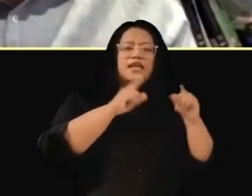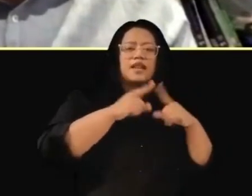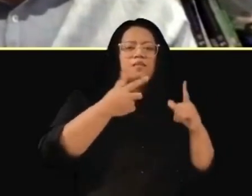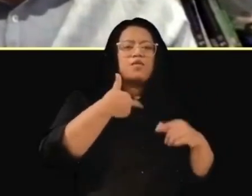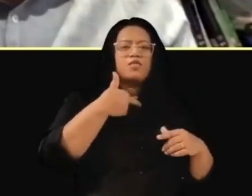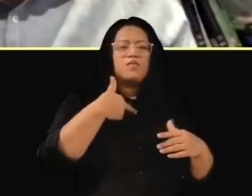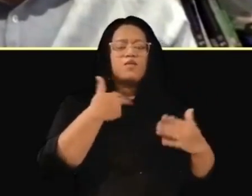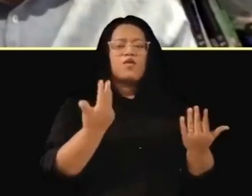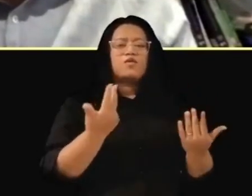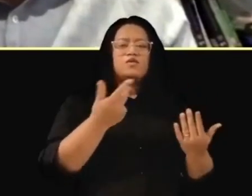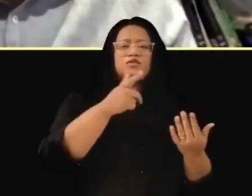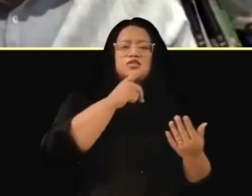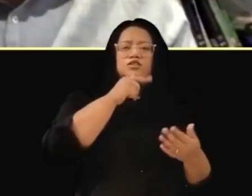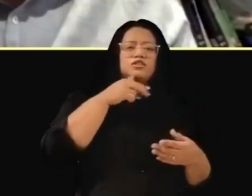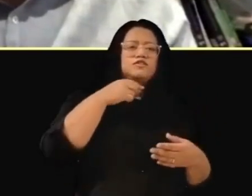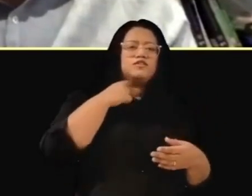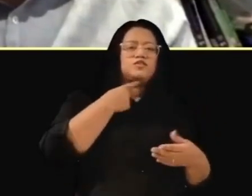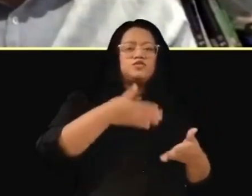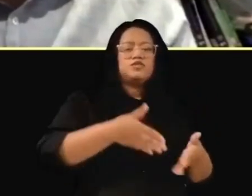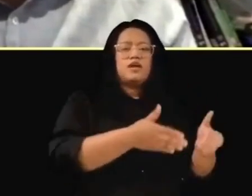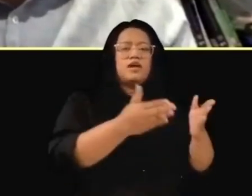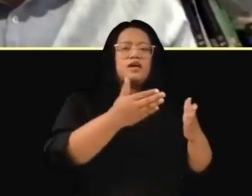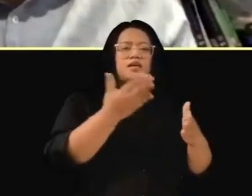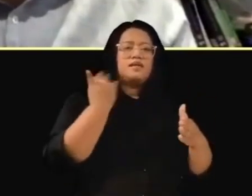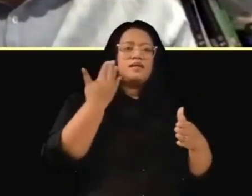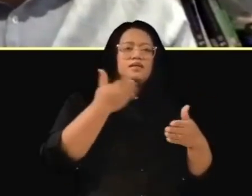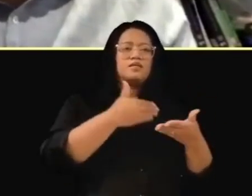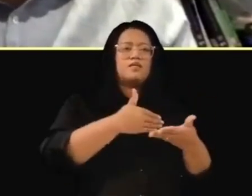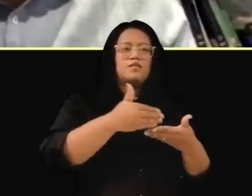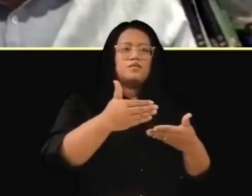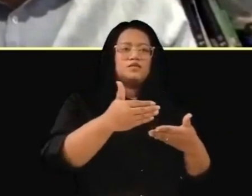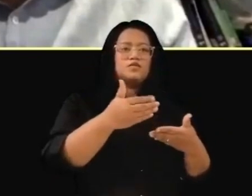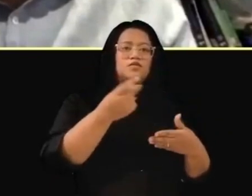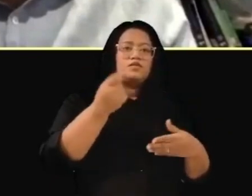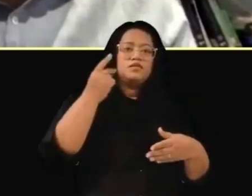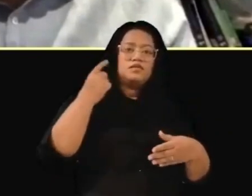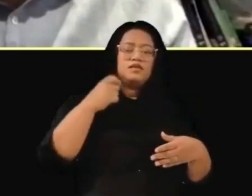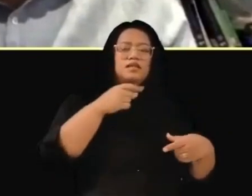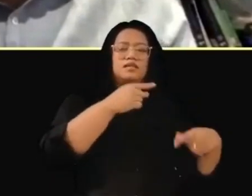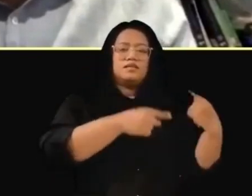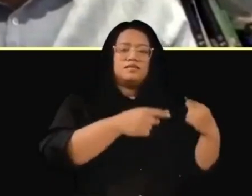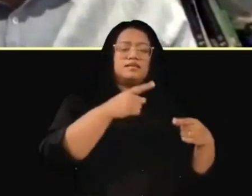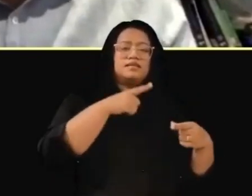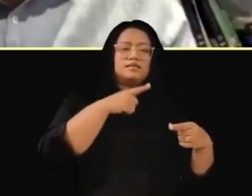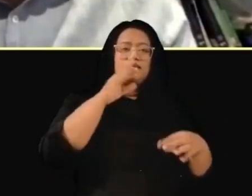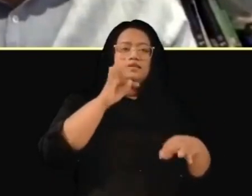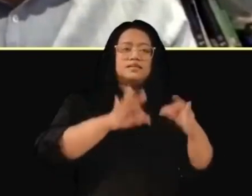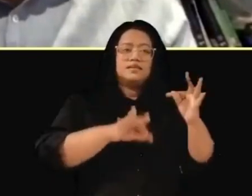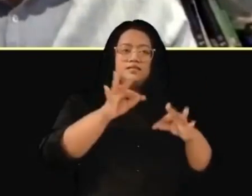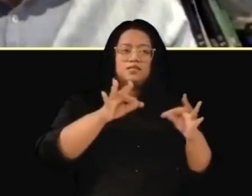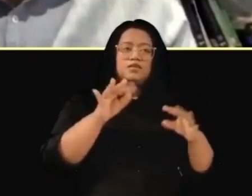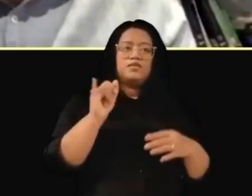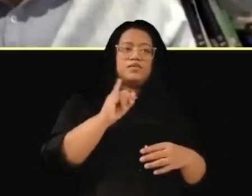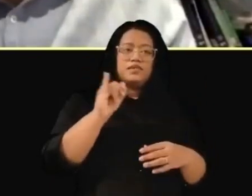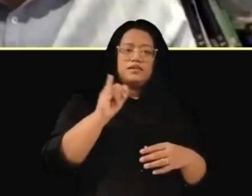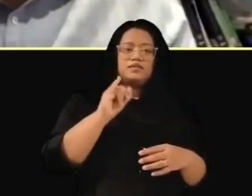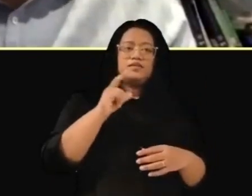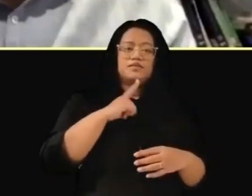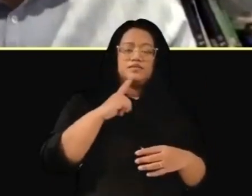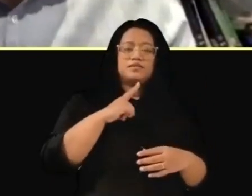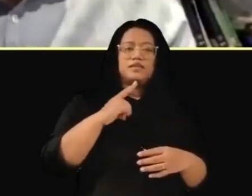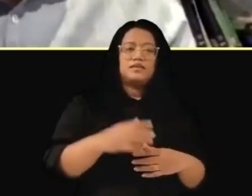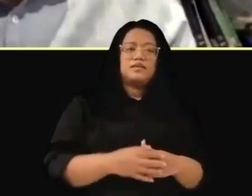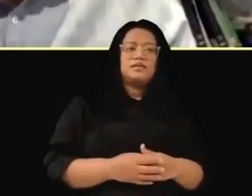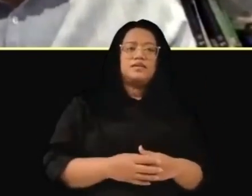gerou-se uma polêmica no começo desse século agora, e essa polêmica chegou ao Tribunal Internacional de Haia. Nós temos instância